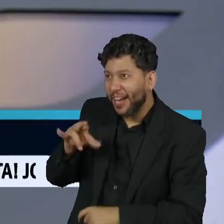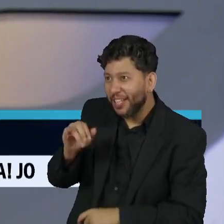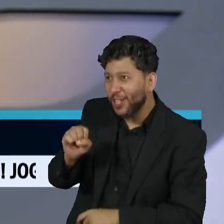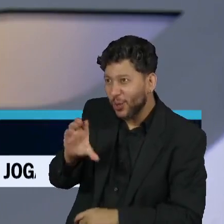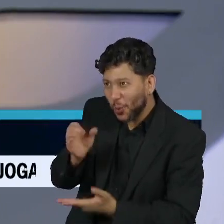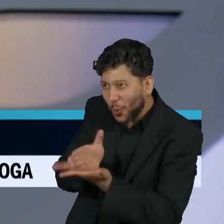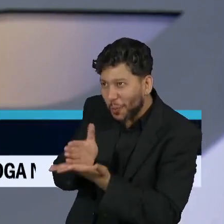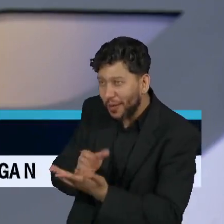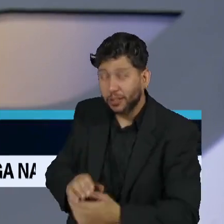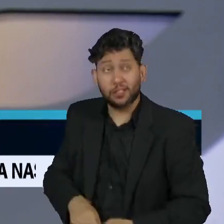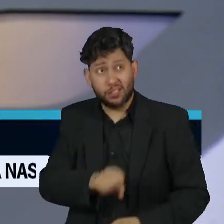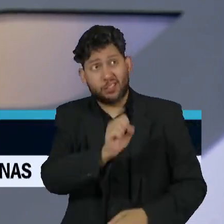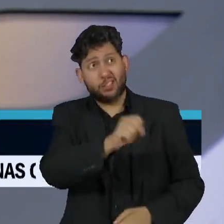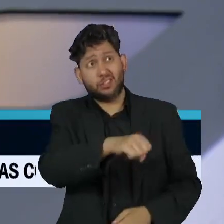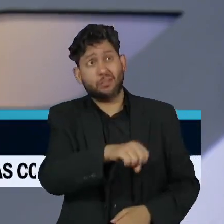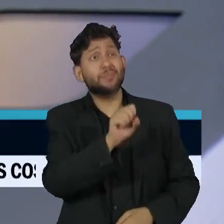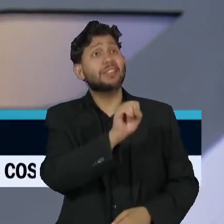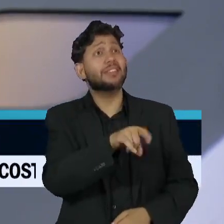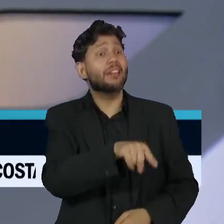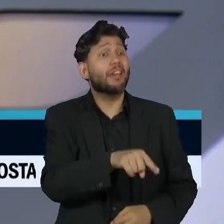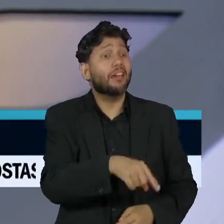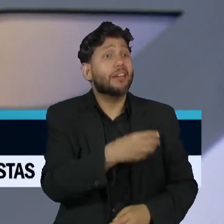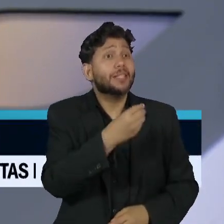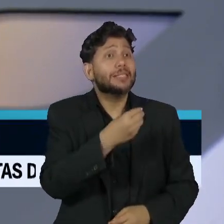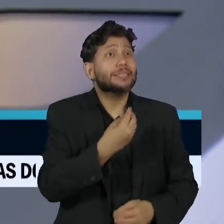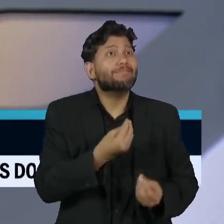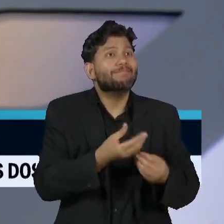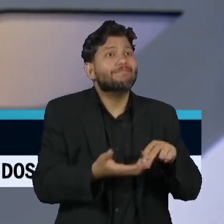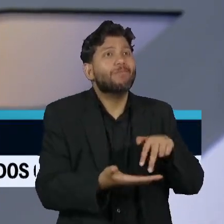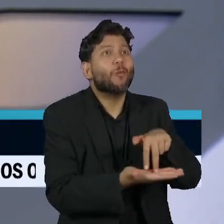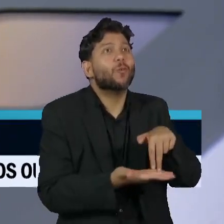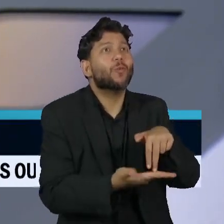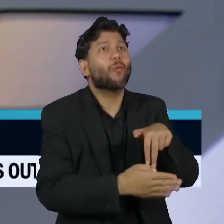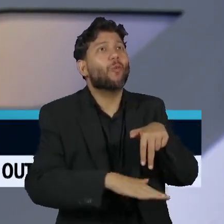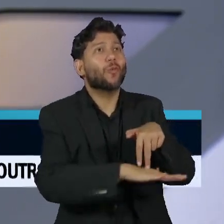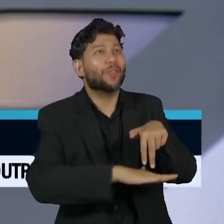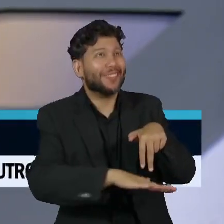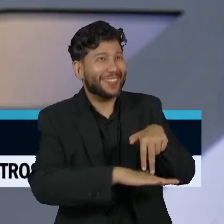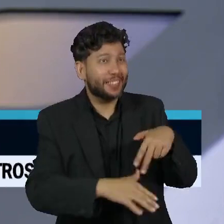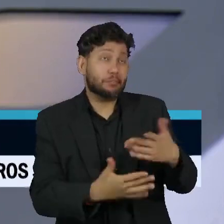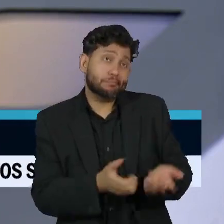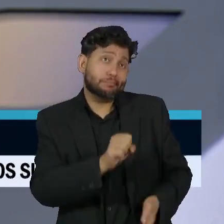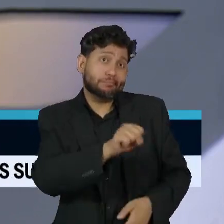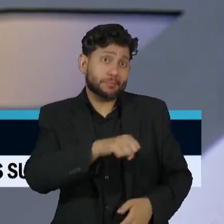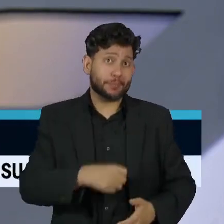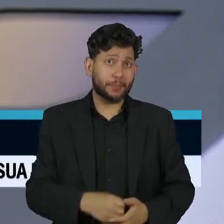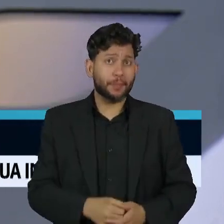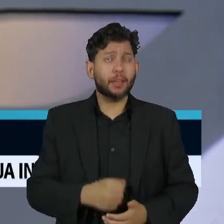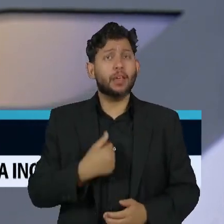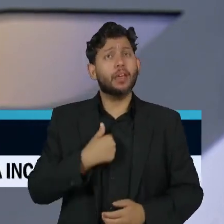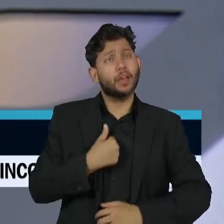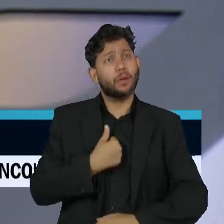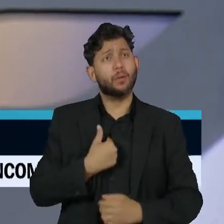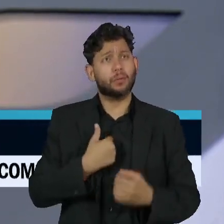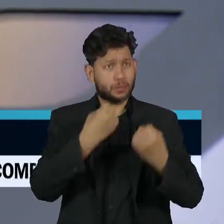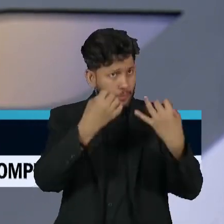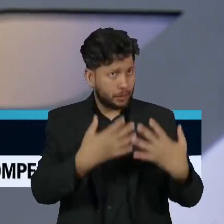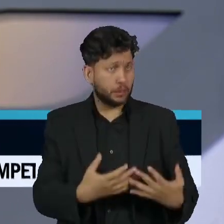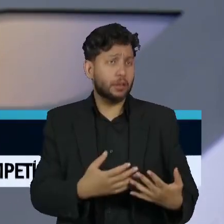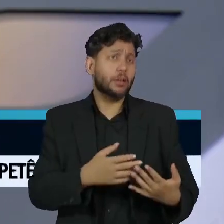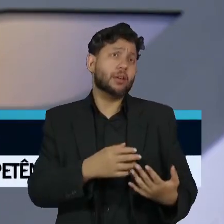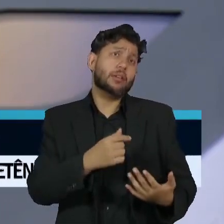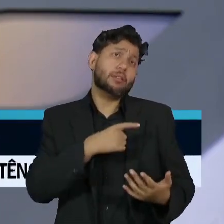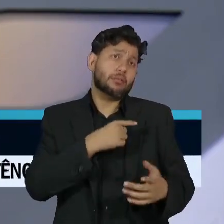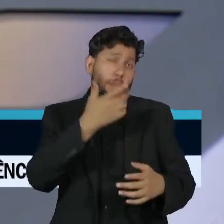e eu achei interessante o encaminhamento da discussão inclusive na matéria porque existem n tipos